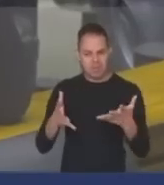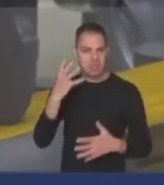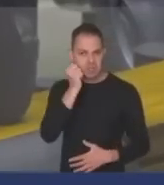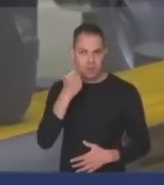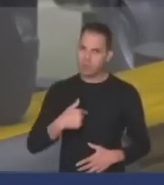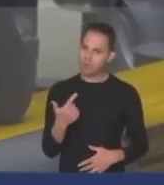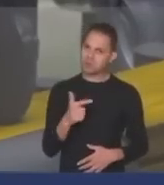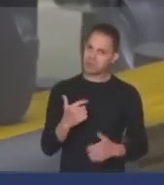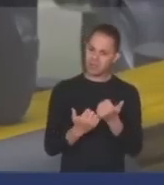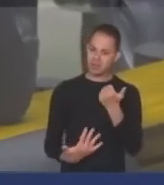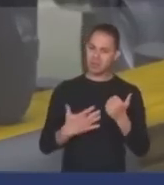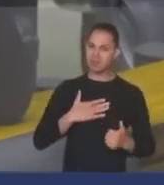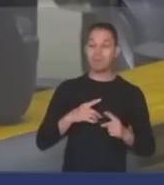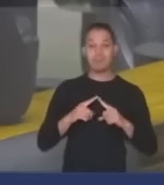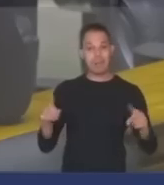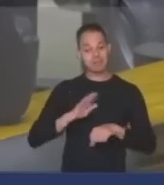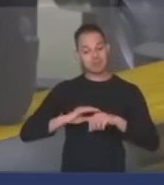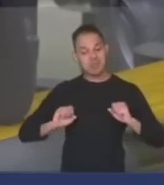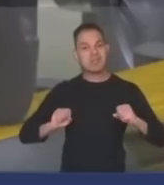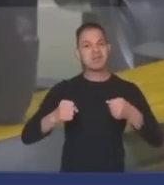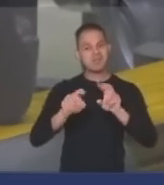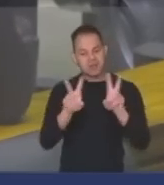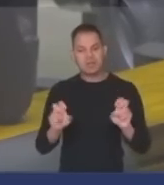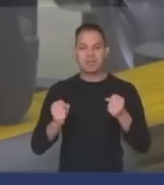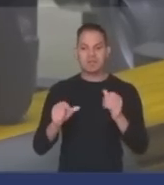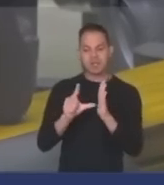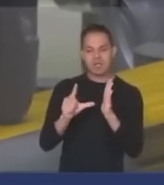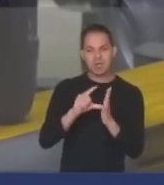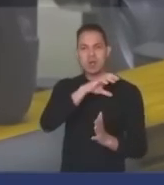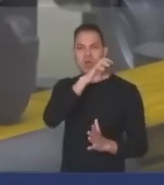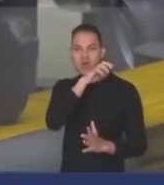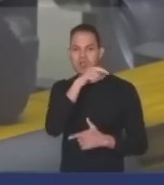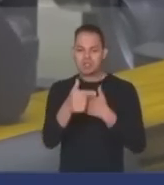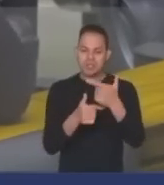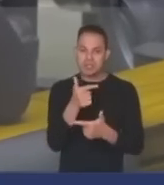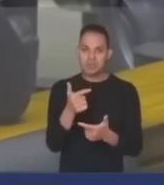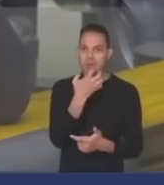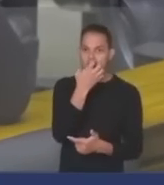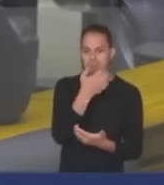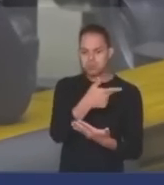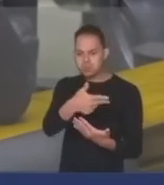do meu gabinete, mas defendo a causa e defendo que pet shops que lidam com animais domésticos tenham